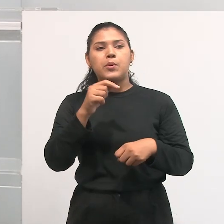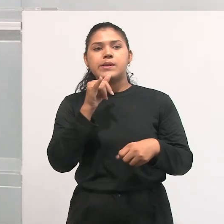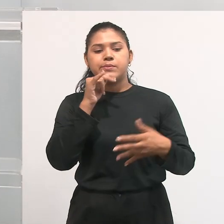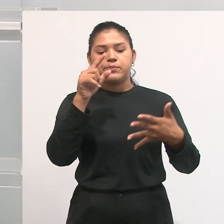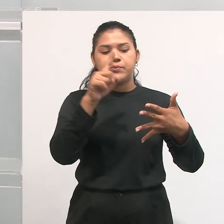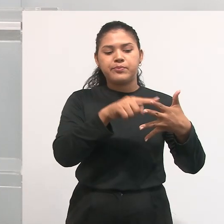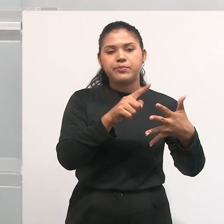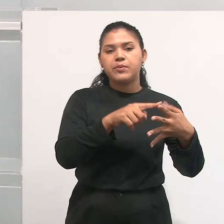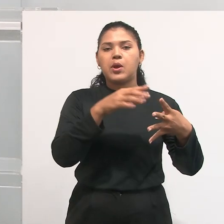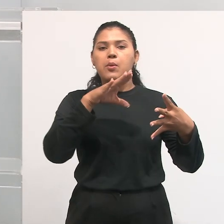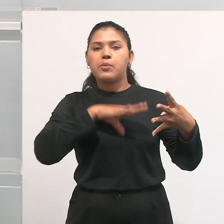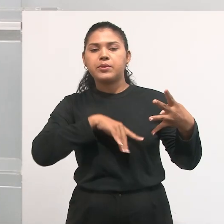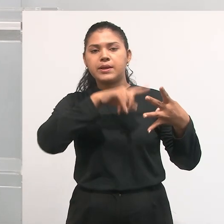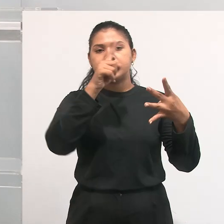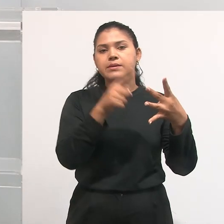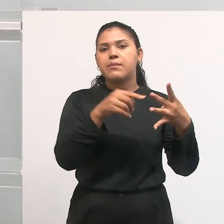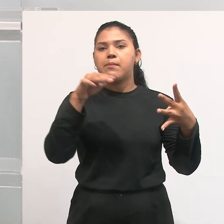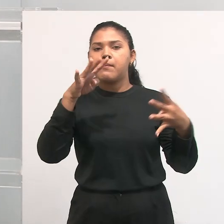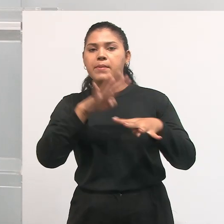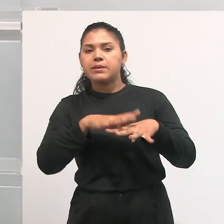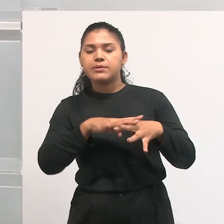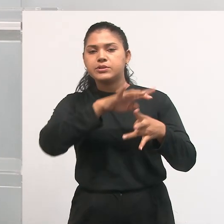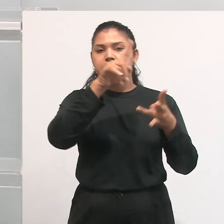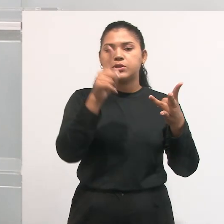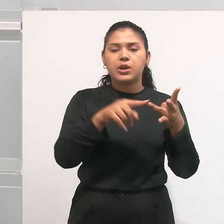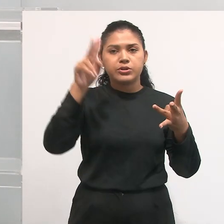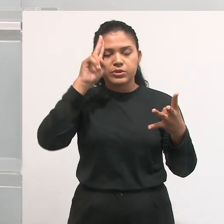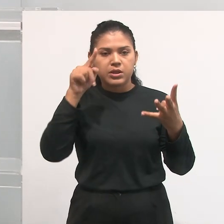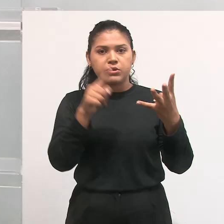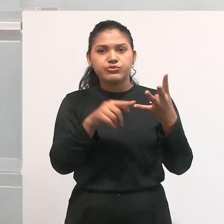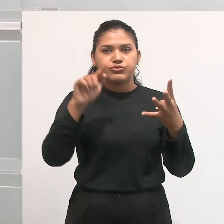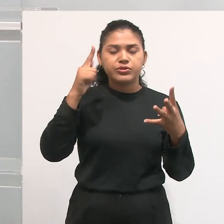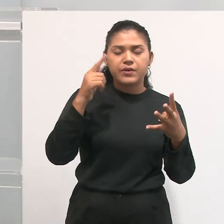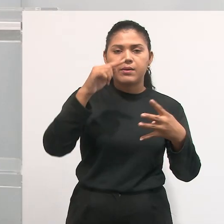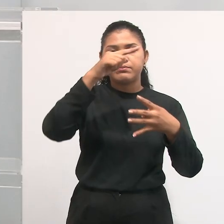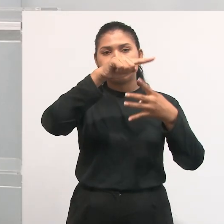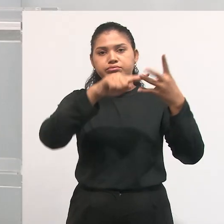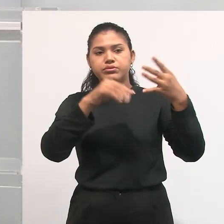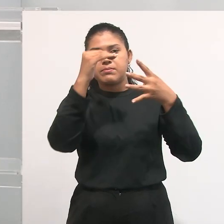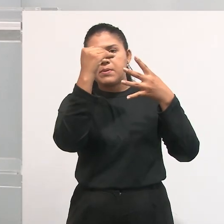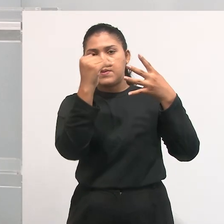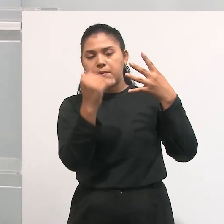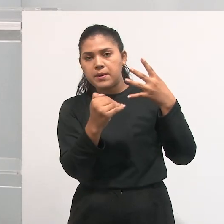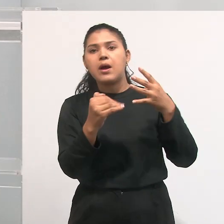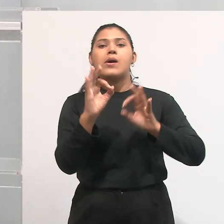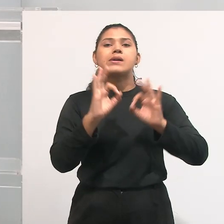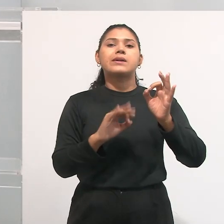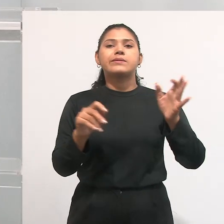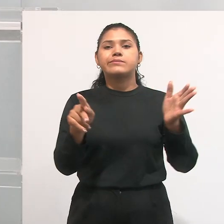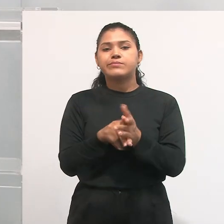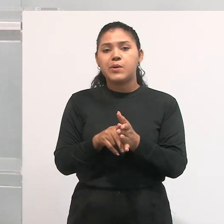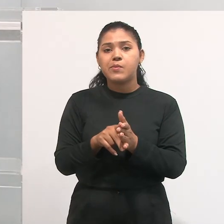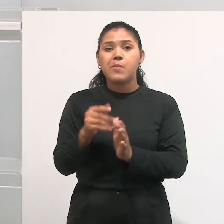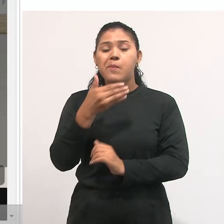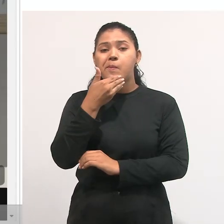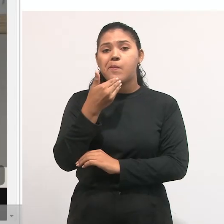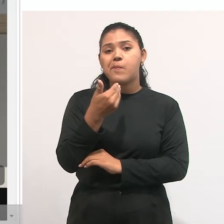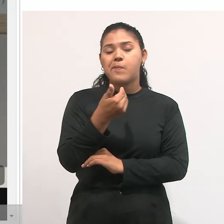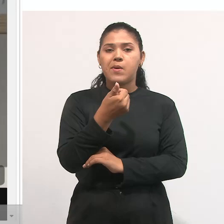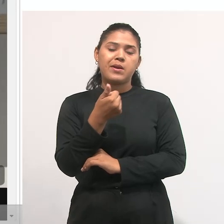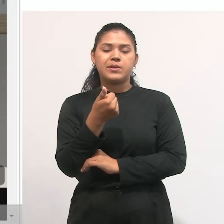de matemática, de história, de geografia. Então, essa é a organização considerada, né, a